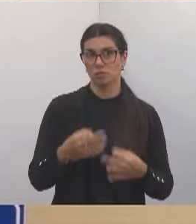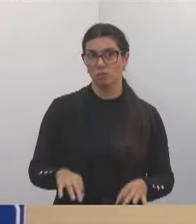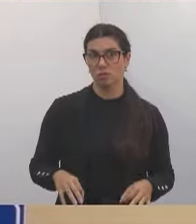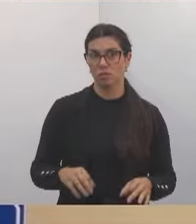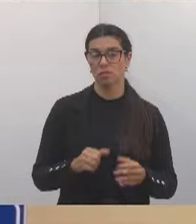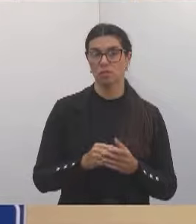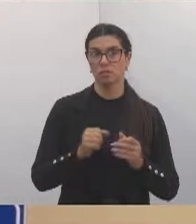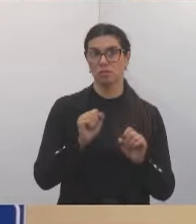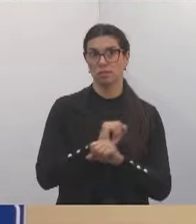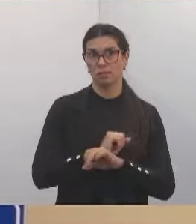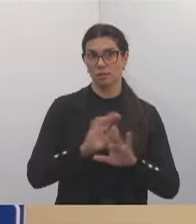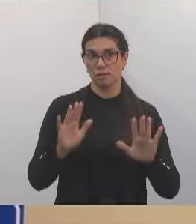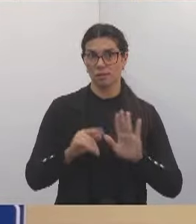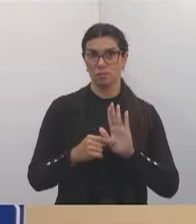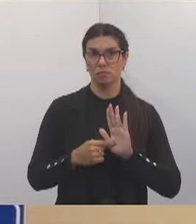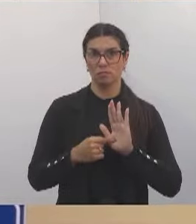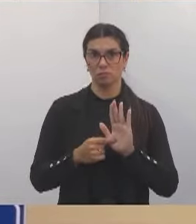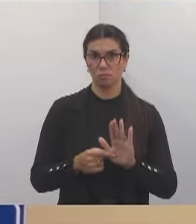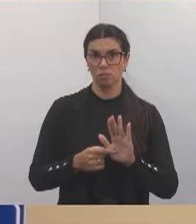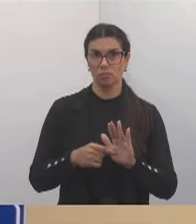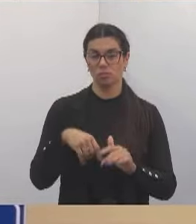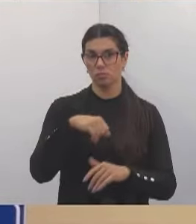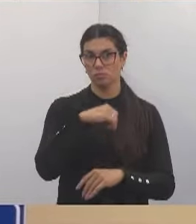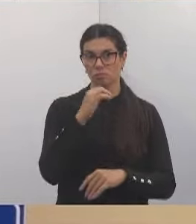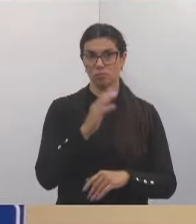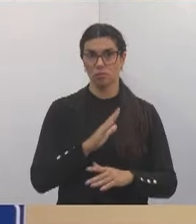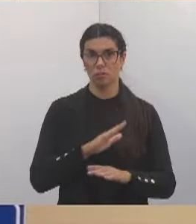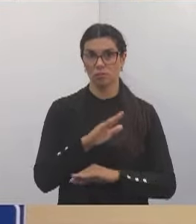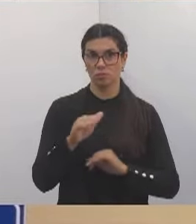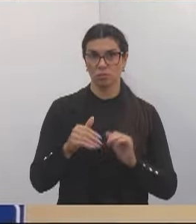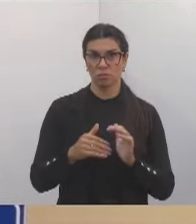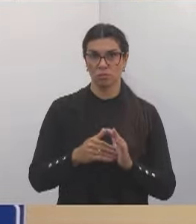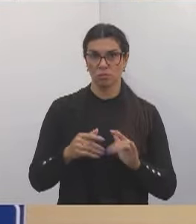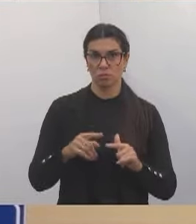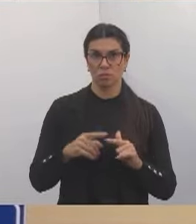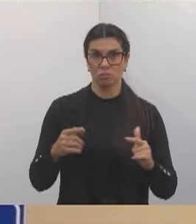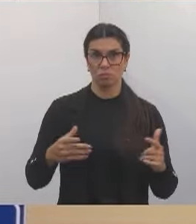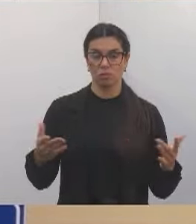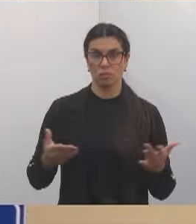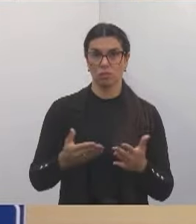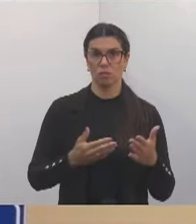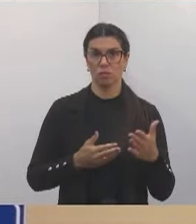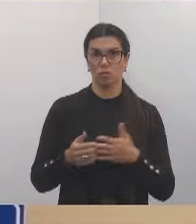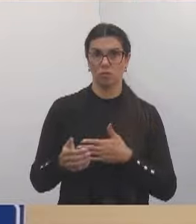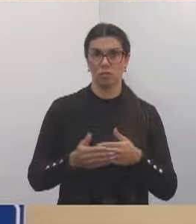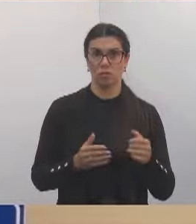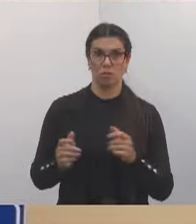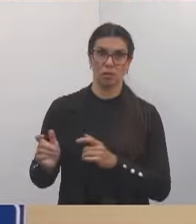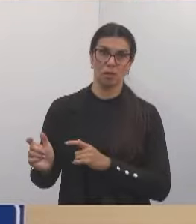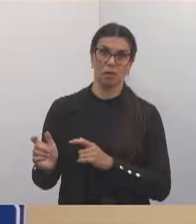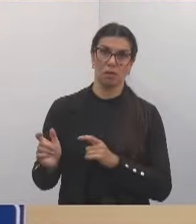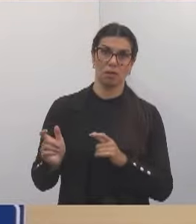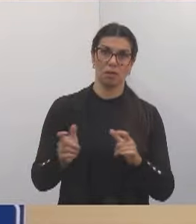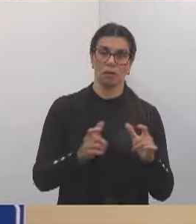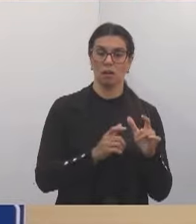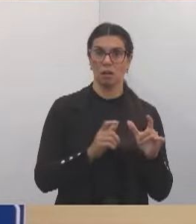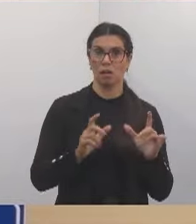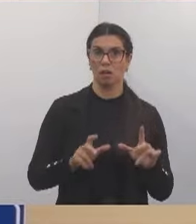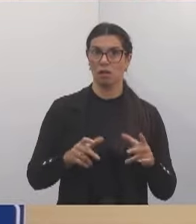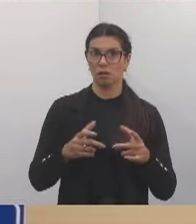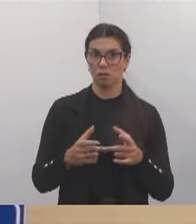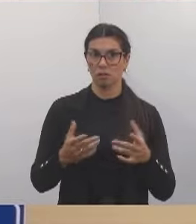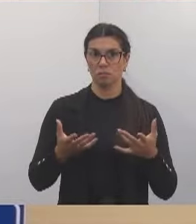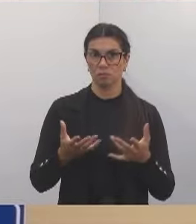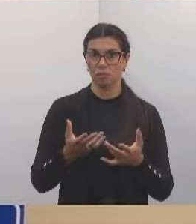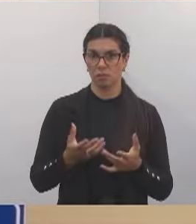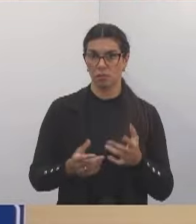e transparência para o Brasil inteiro. Hoje, qualquer Câmara Municipal que queira fazer a lei